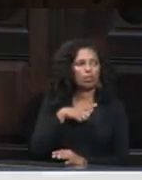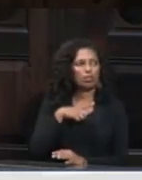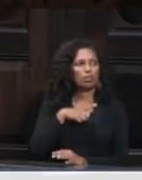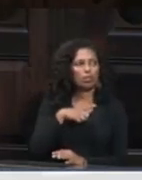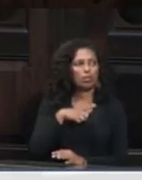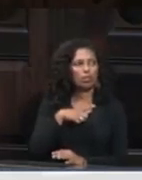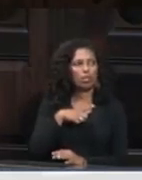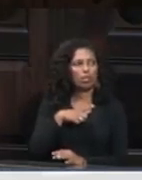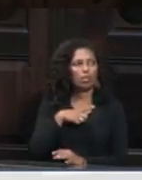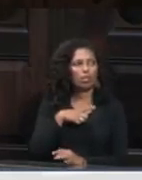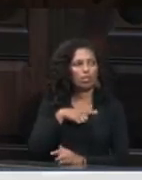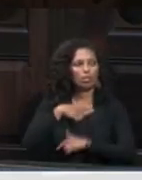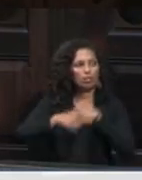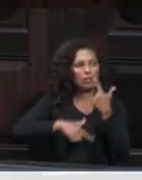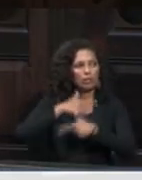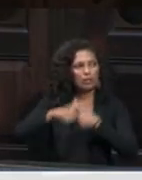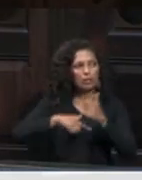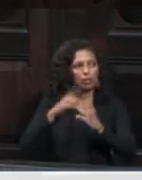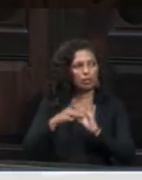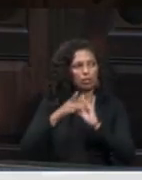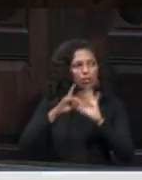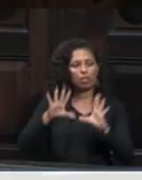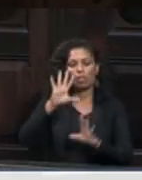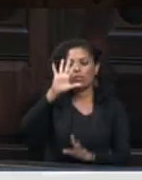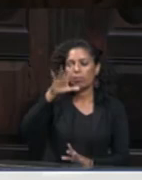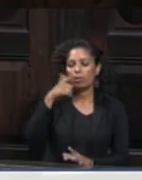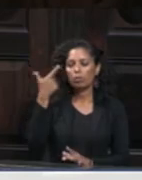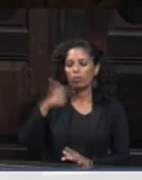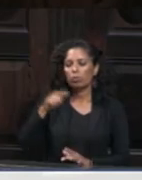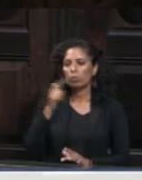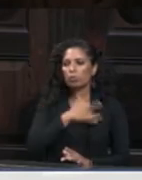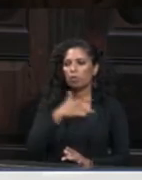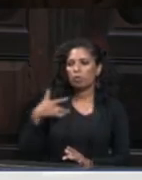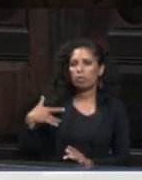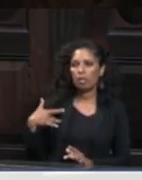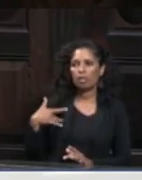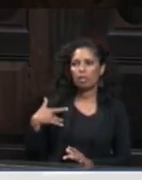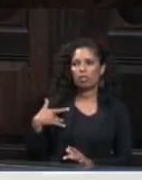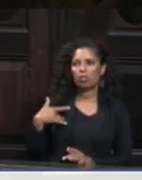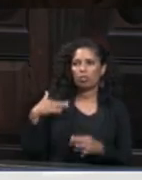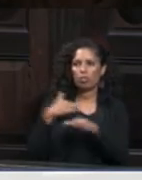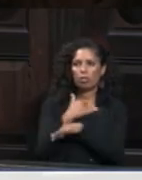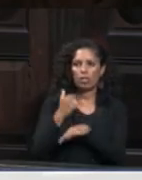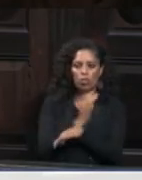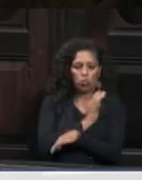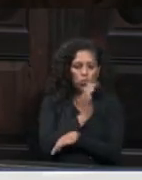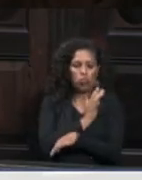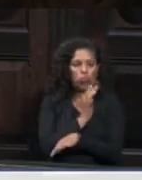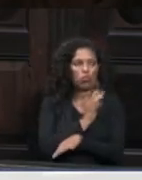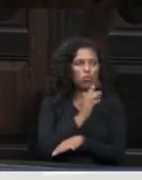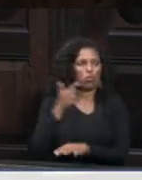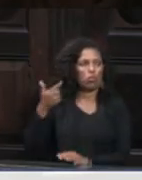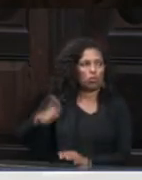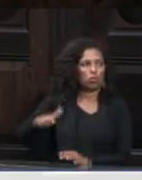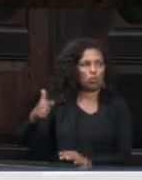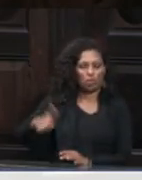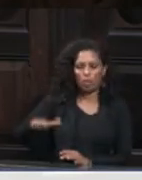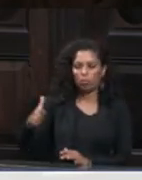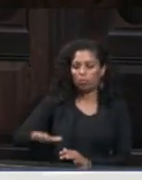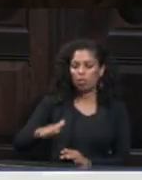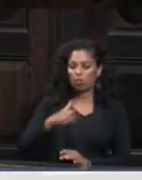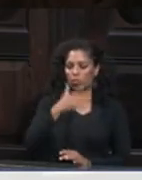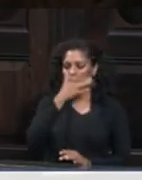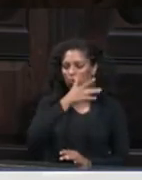emprego, mas você não tem saúde, presidente. Uma cidade bilionária que não tem um aparelho de mamografia.